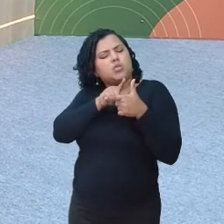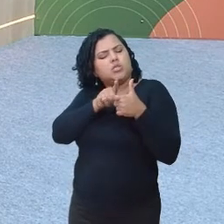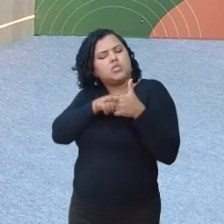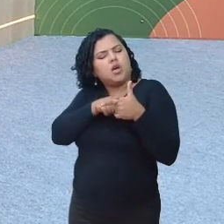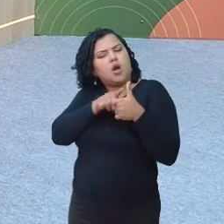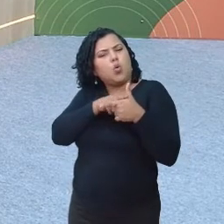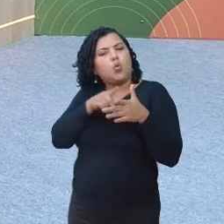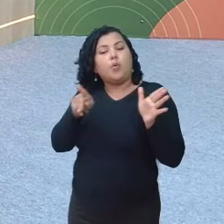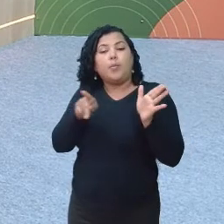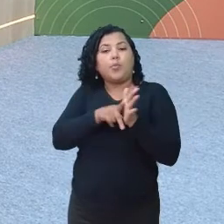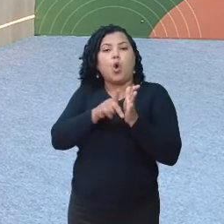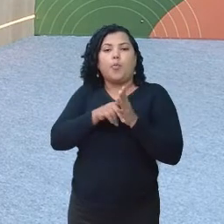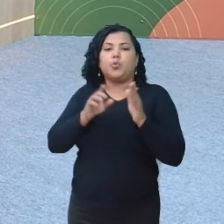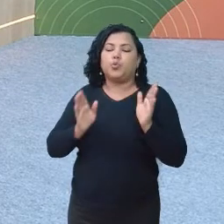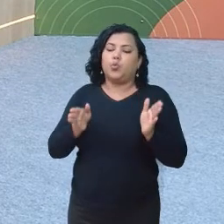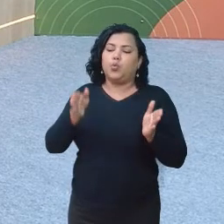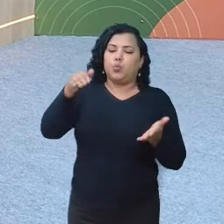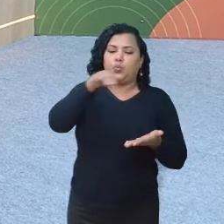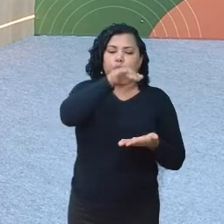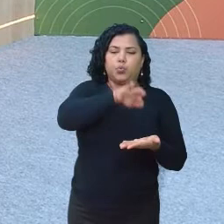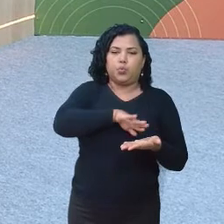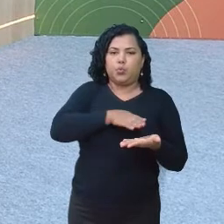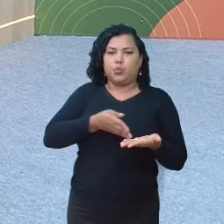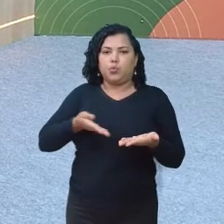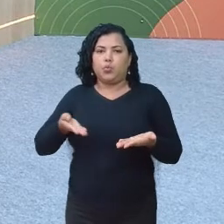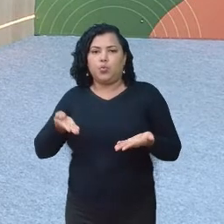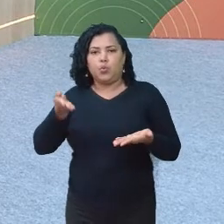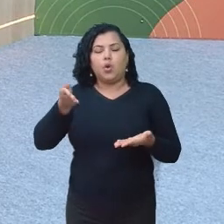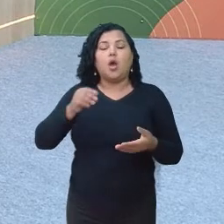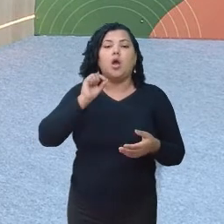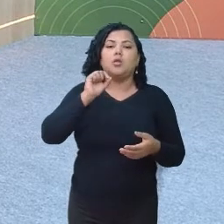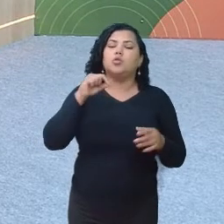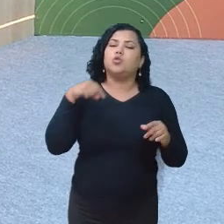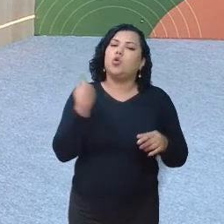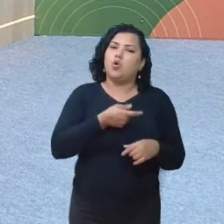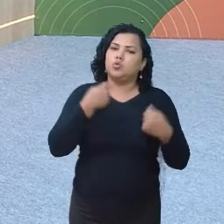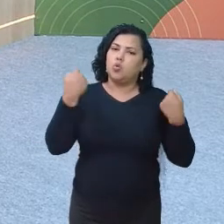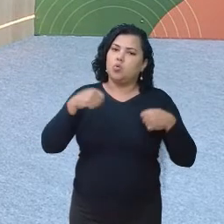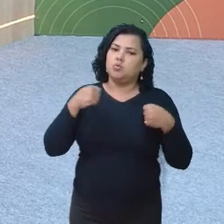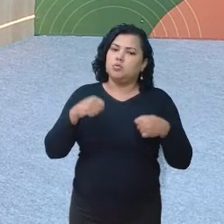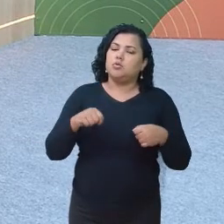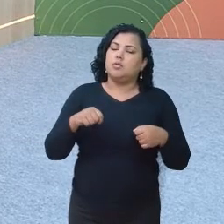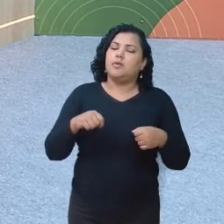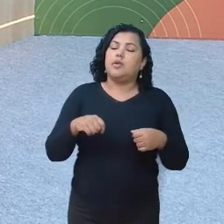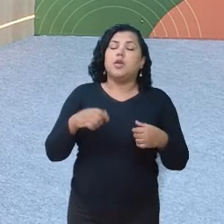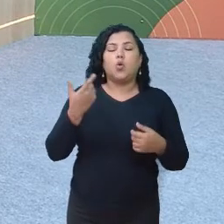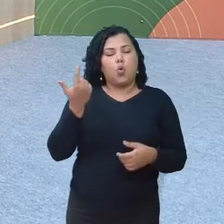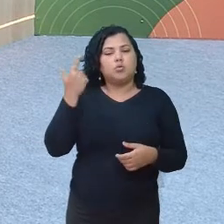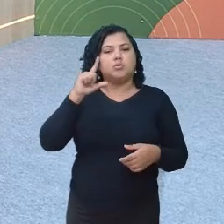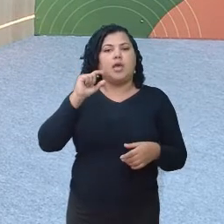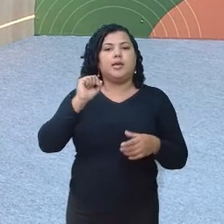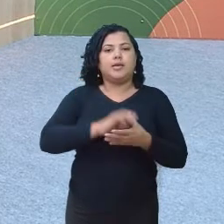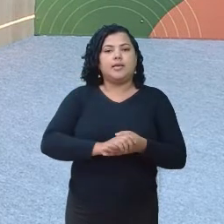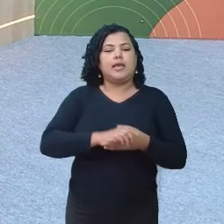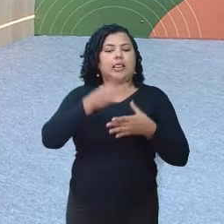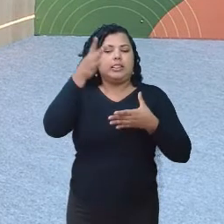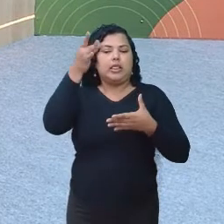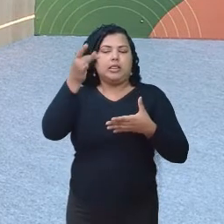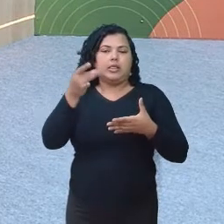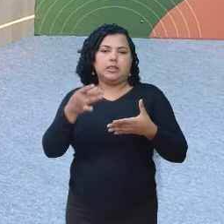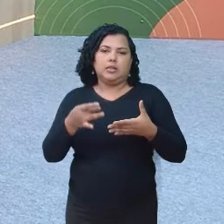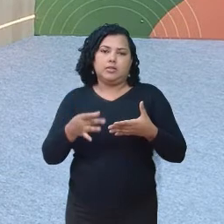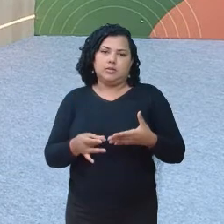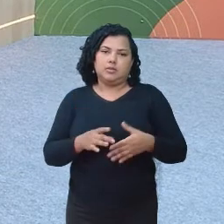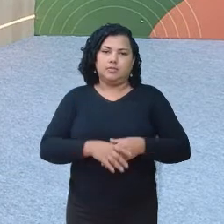de um quadrilátero faz com que a gente consiga classificar. A grande ideia por trás da classificação é